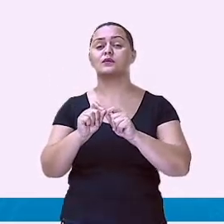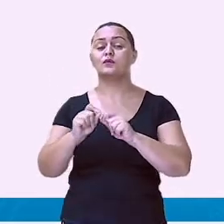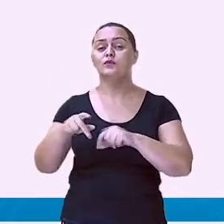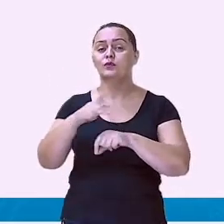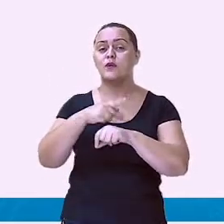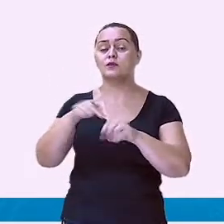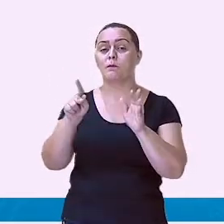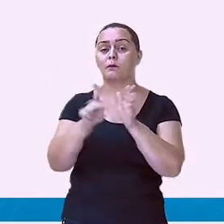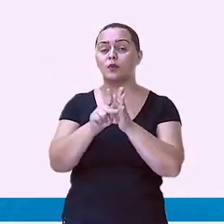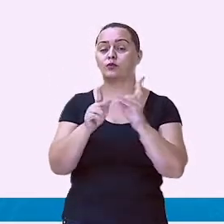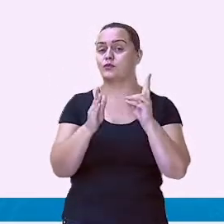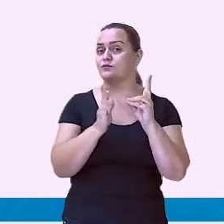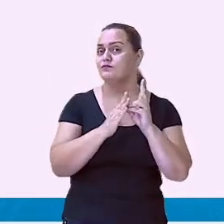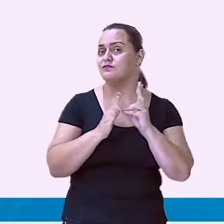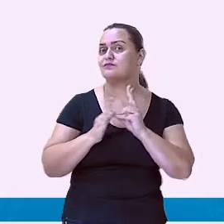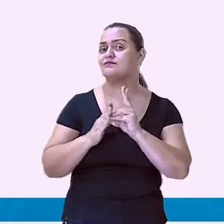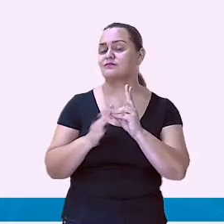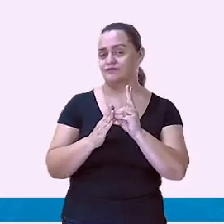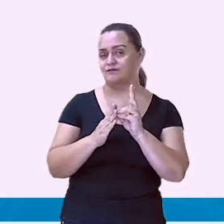nação.